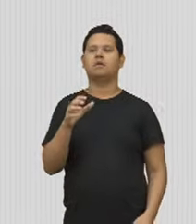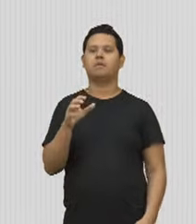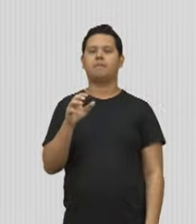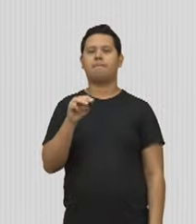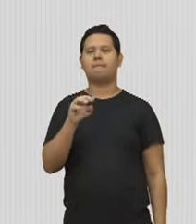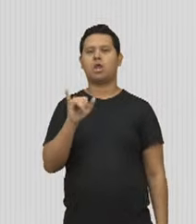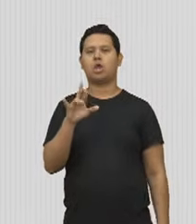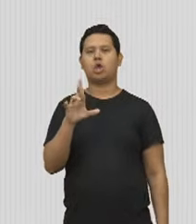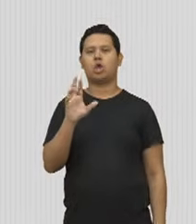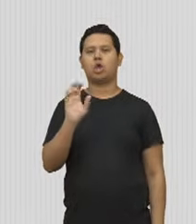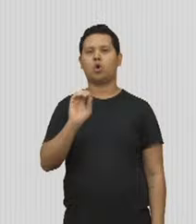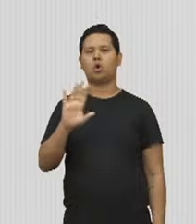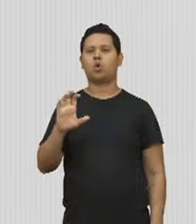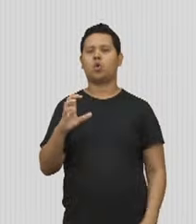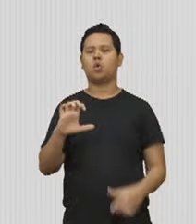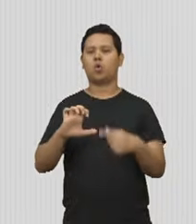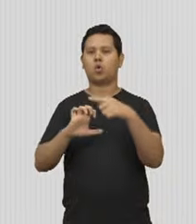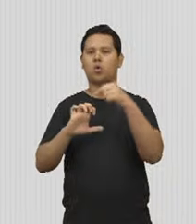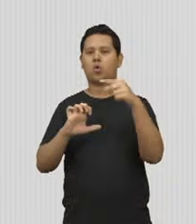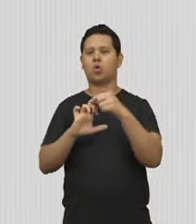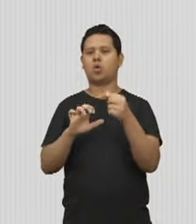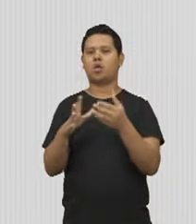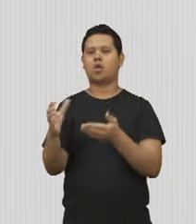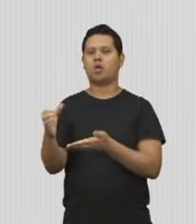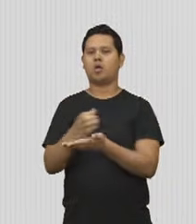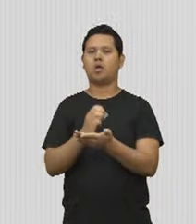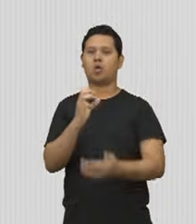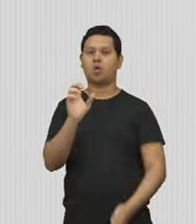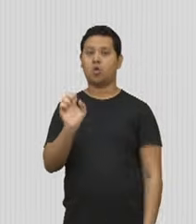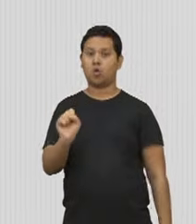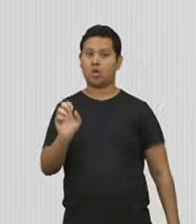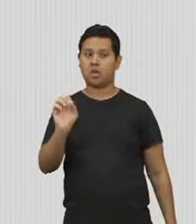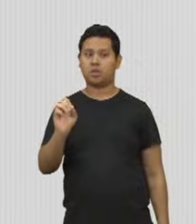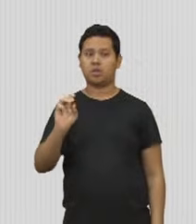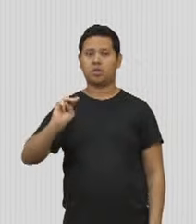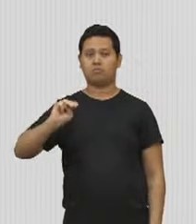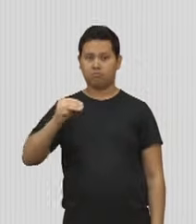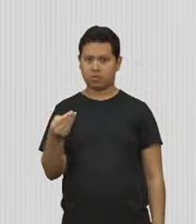microempreendedor individual, que recebe até R$80 mil por